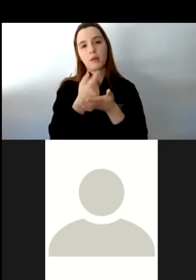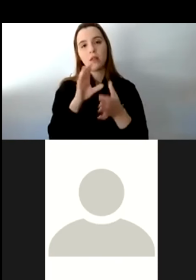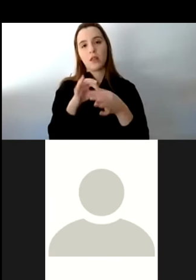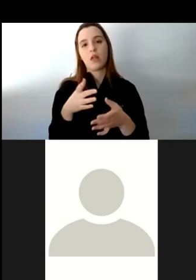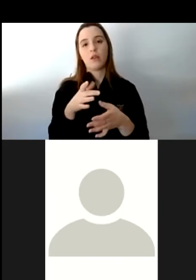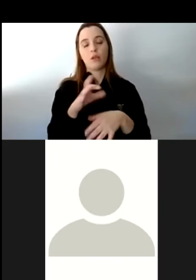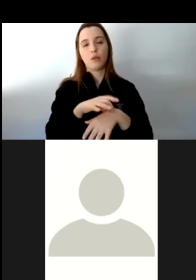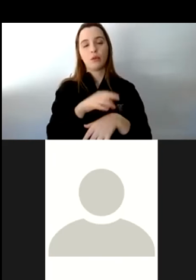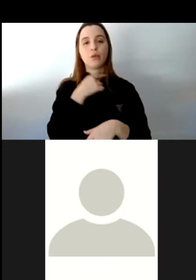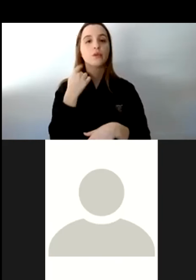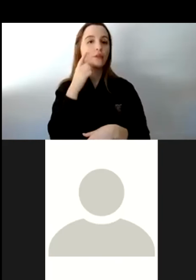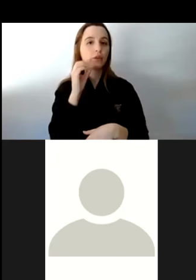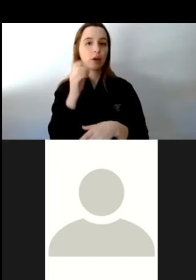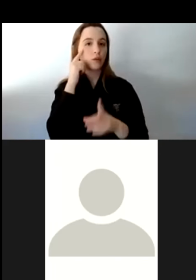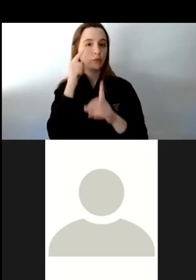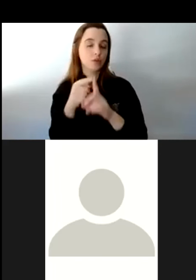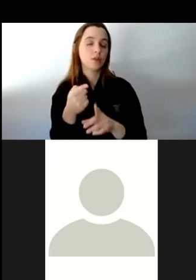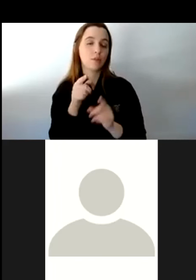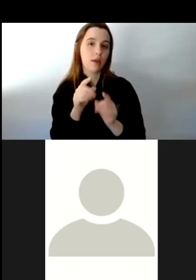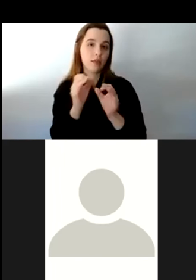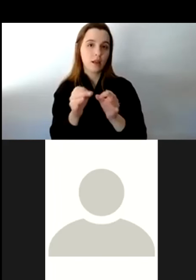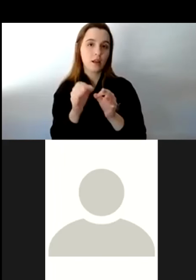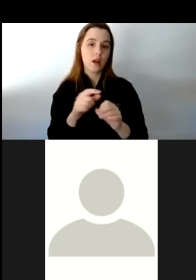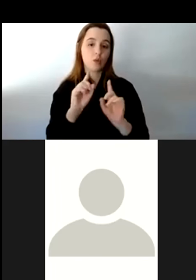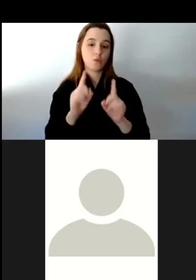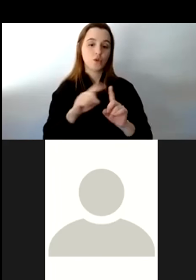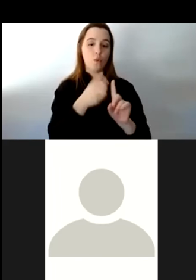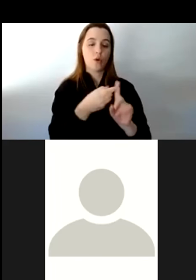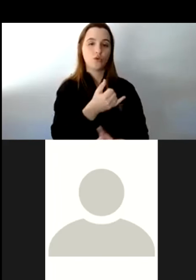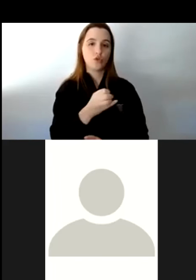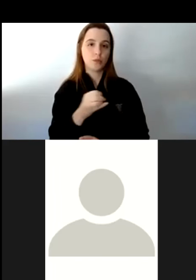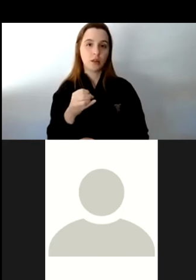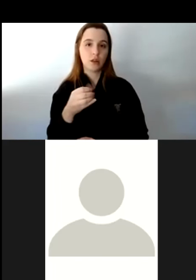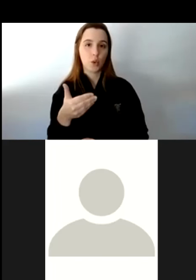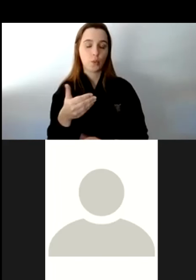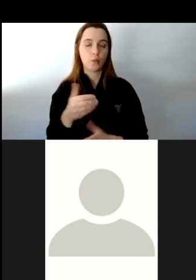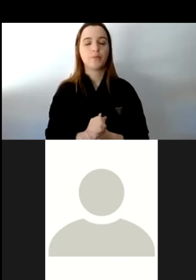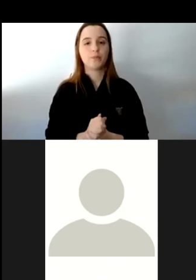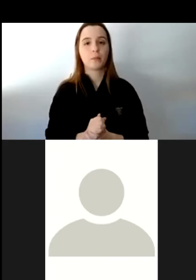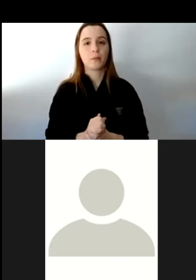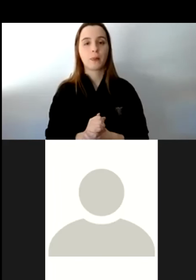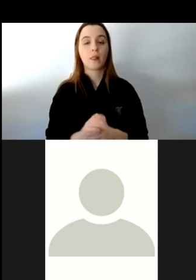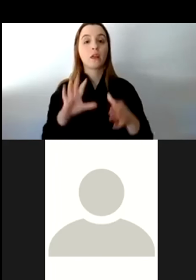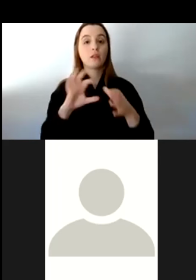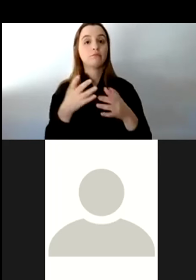ao tratamento de doenças raras desde 2001. No âmbito do acesso à